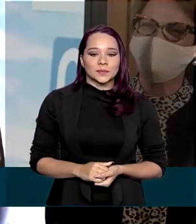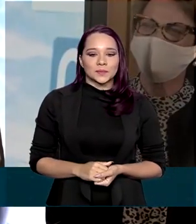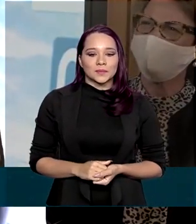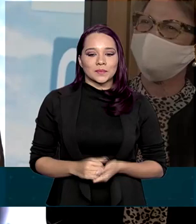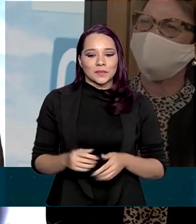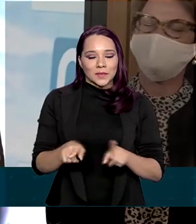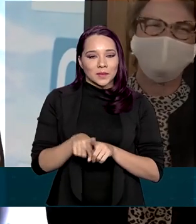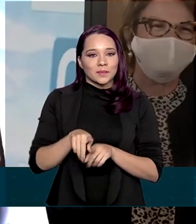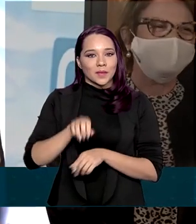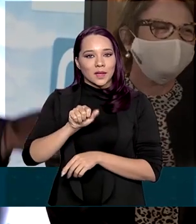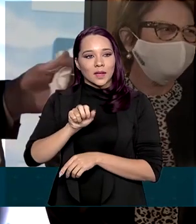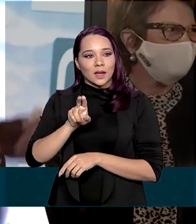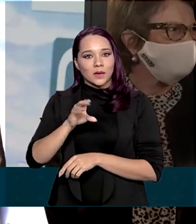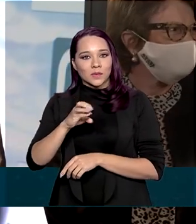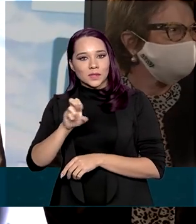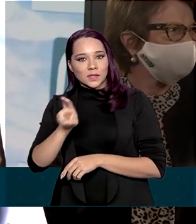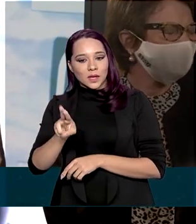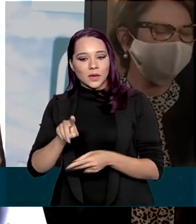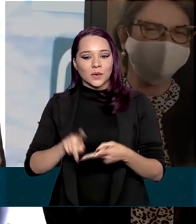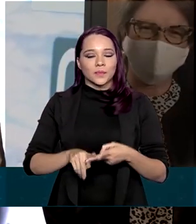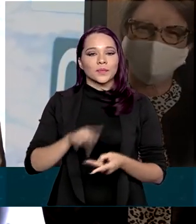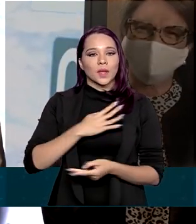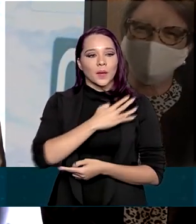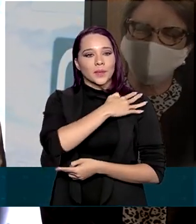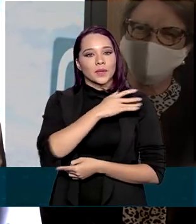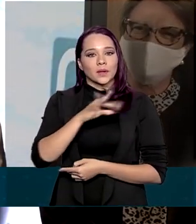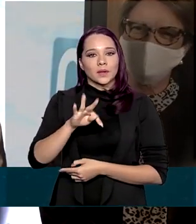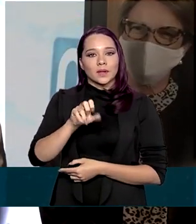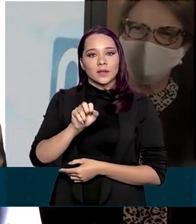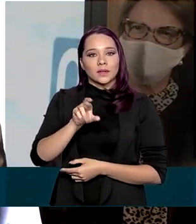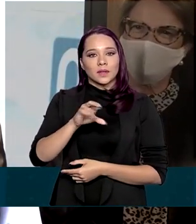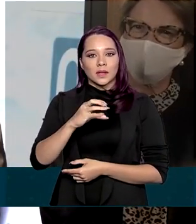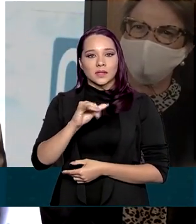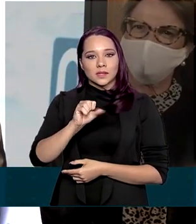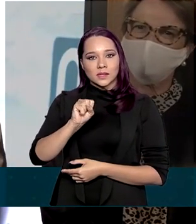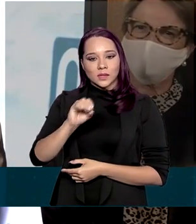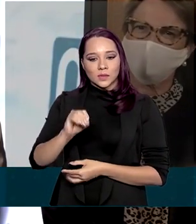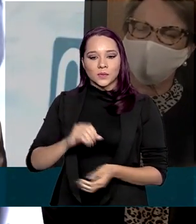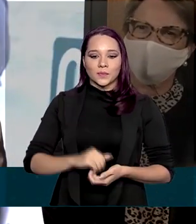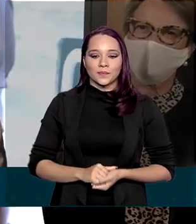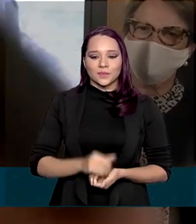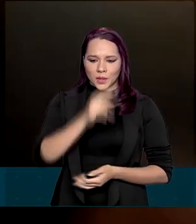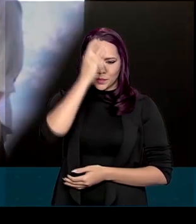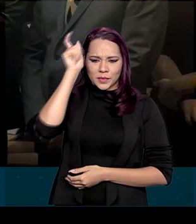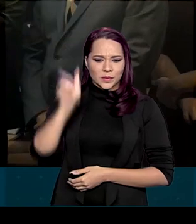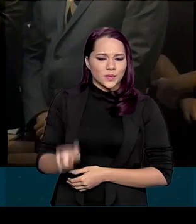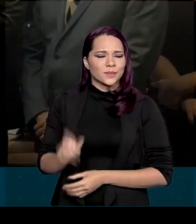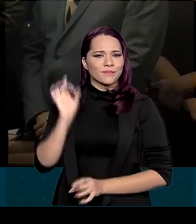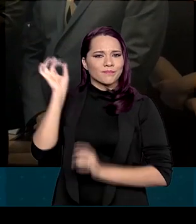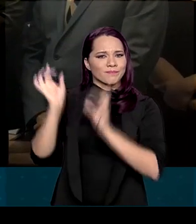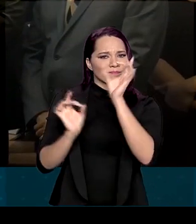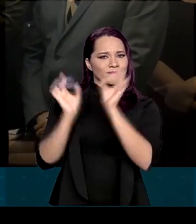Prezado Alceu, Faria, capitão Tarciso, é uma pessoa excepcional,